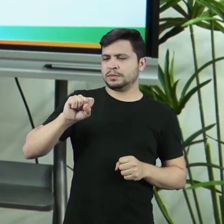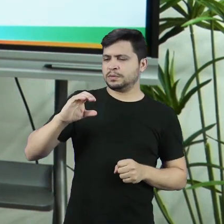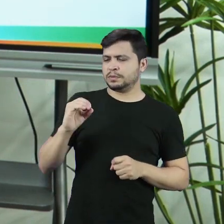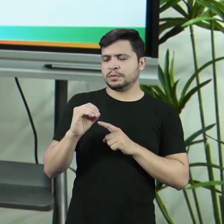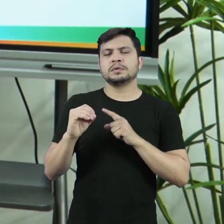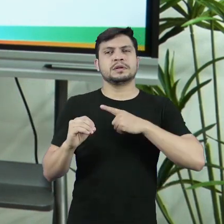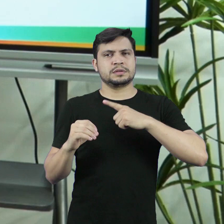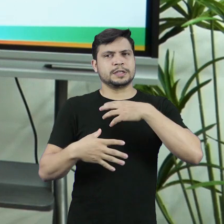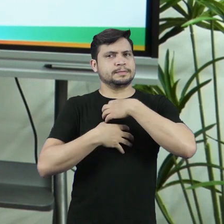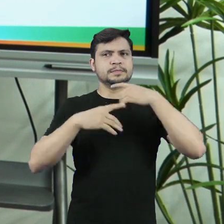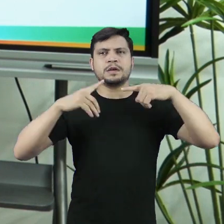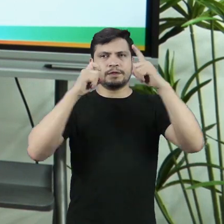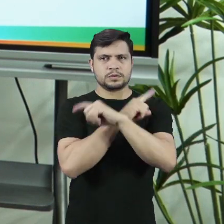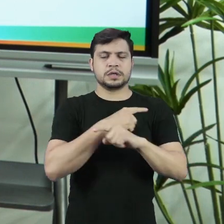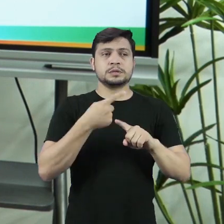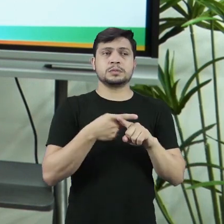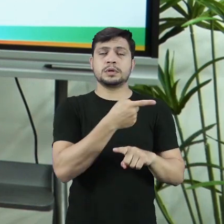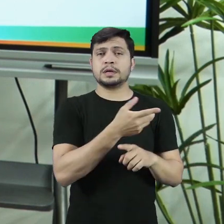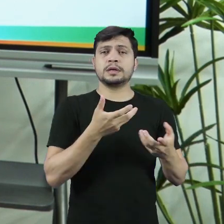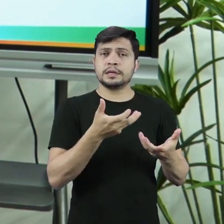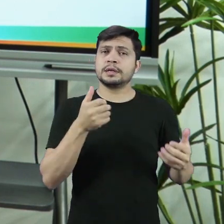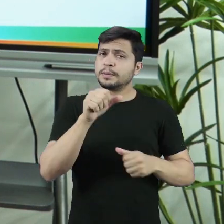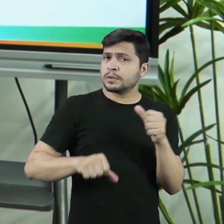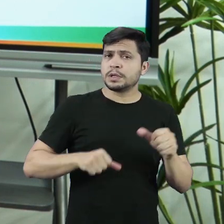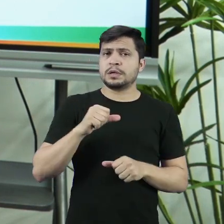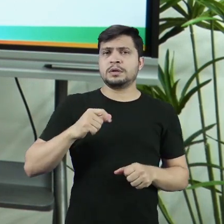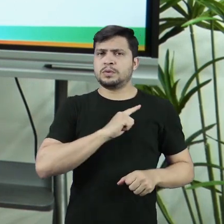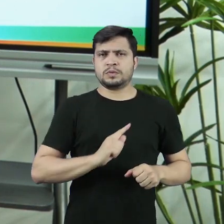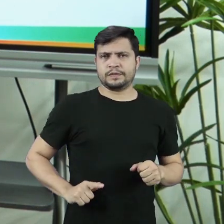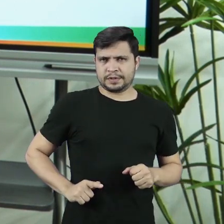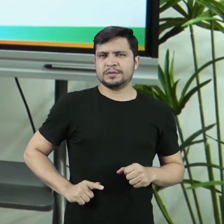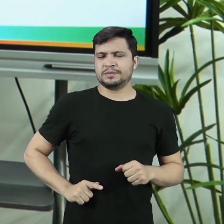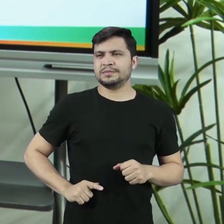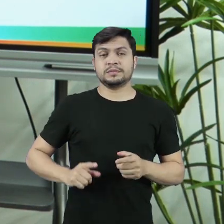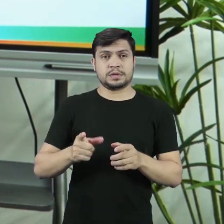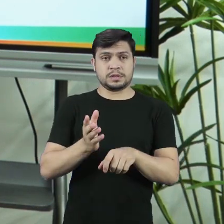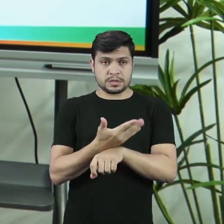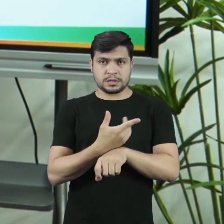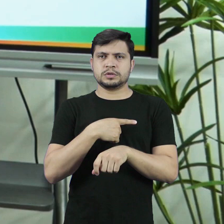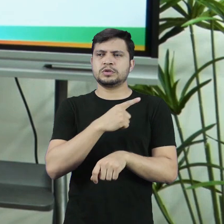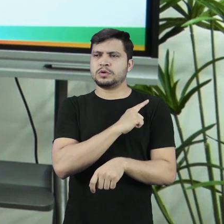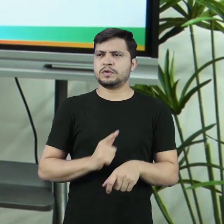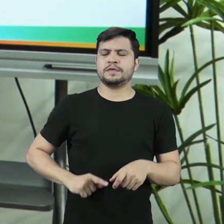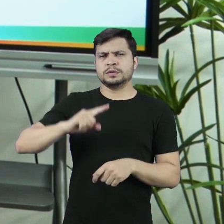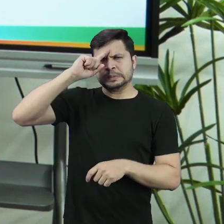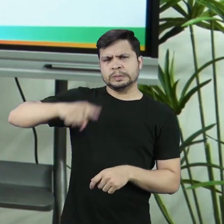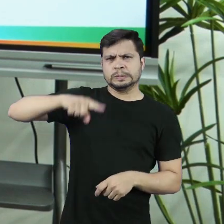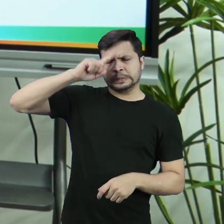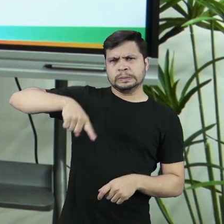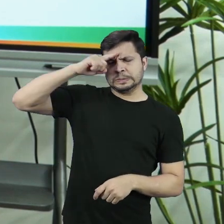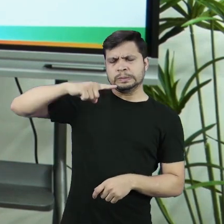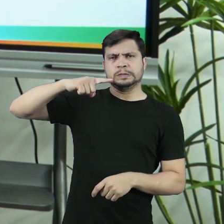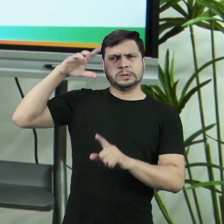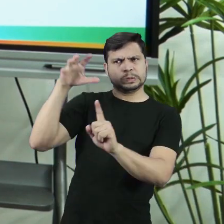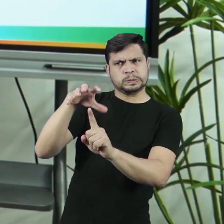justificar justamente a manutenção de um governo autoritário, de um governo sem eleição, e ficou muito difícil também justificar esse perigo vermelho, essa